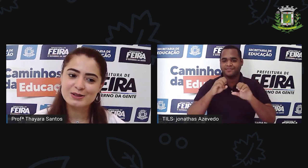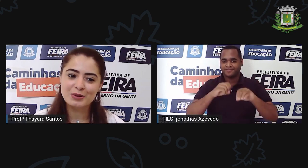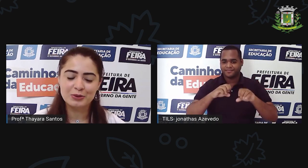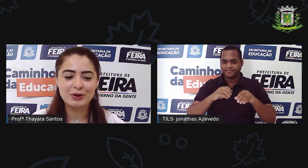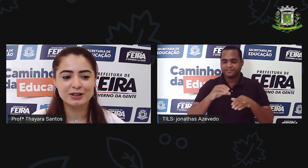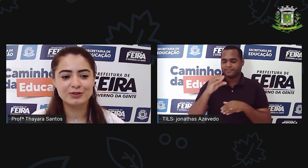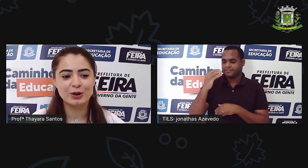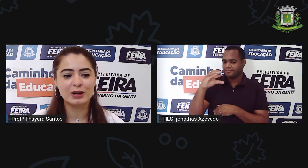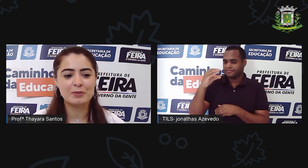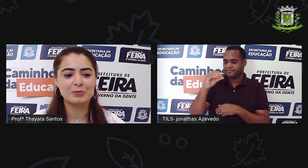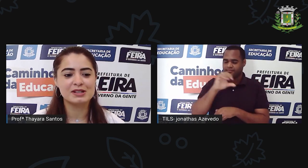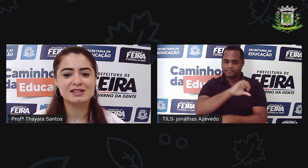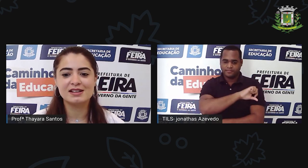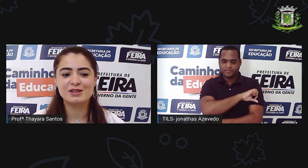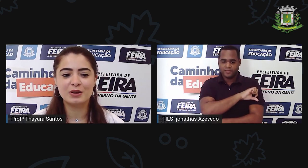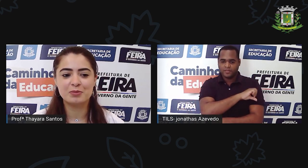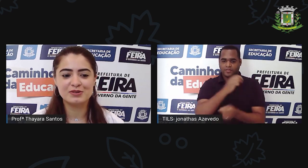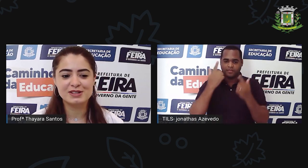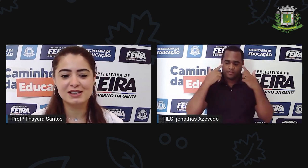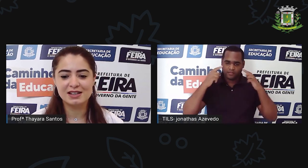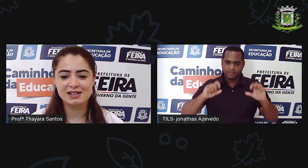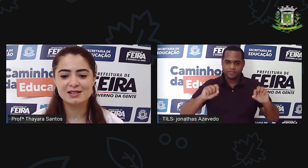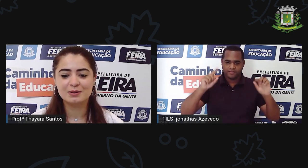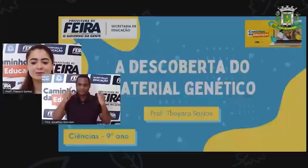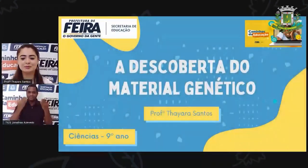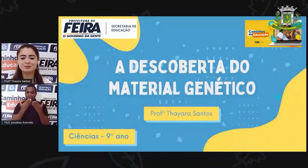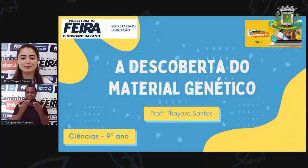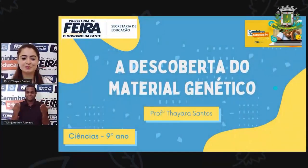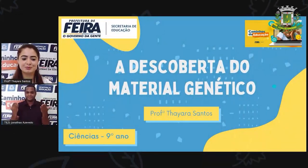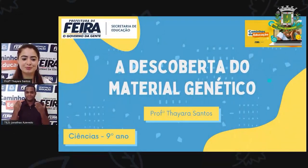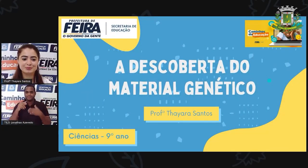Ciências do nono ano. Vou colocar minha apresentação aqui para vocês.